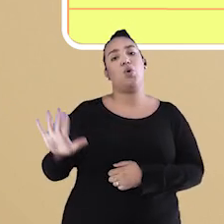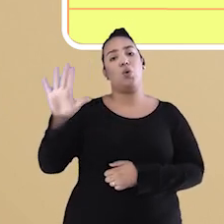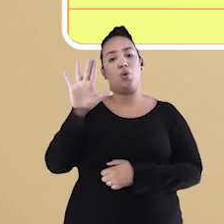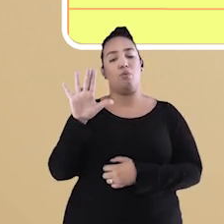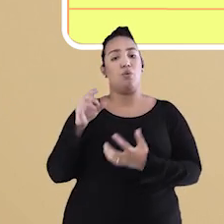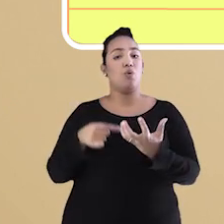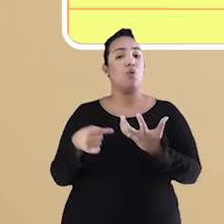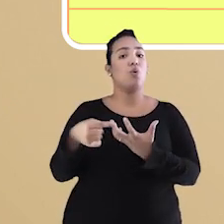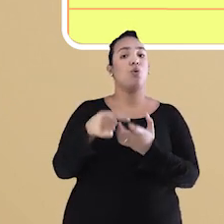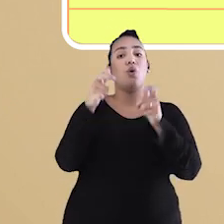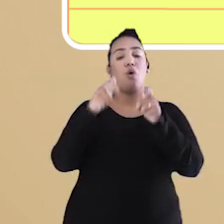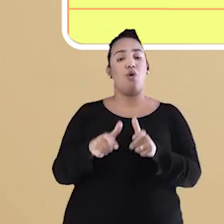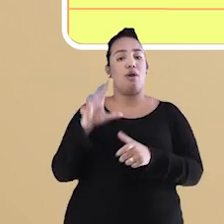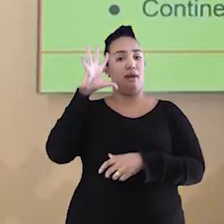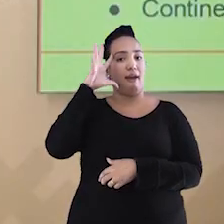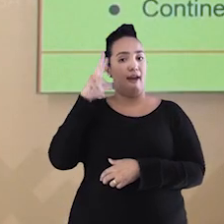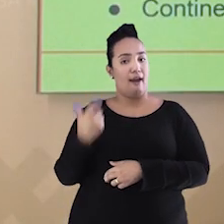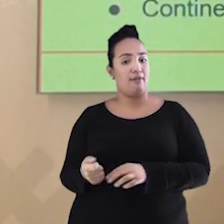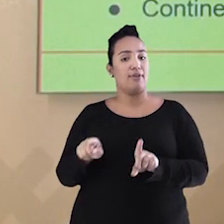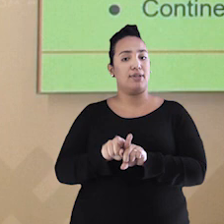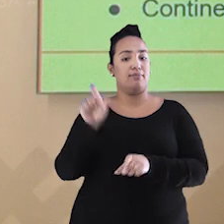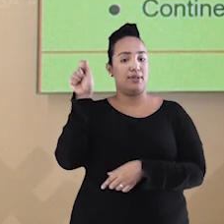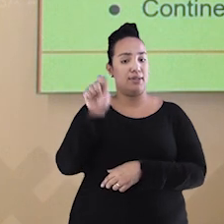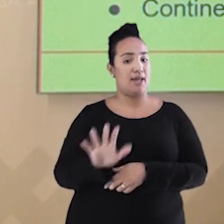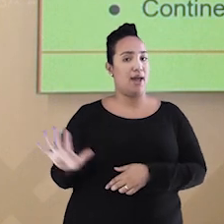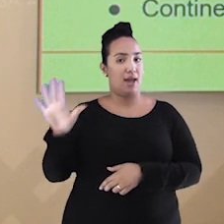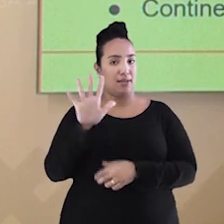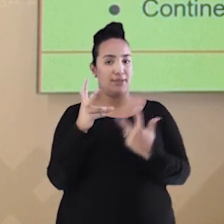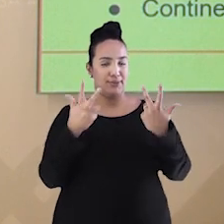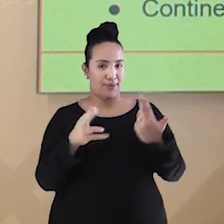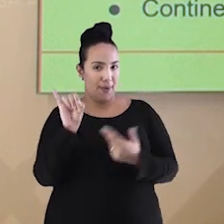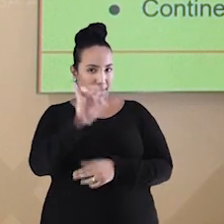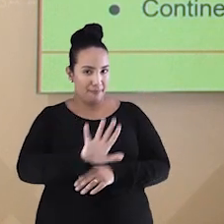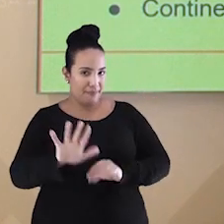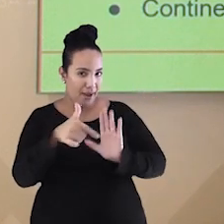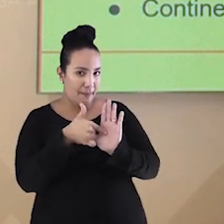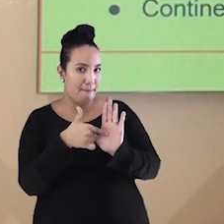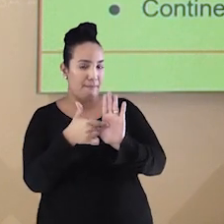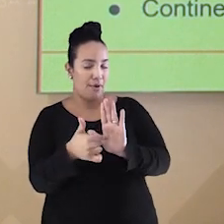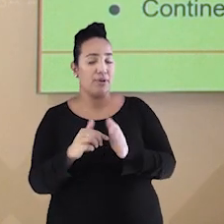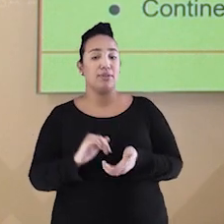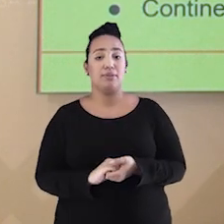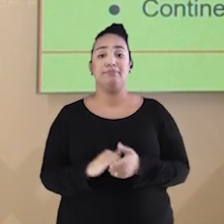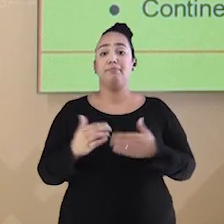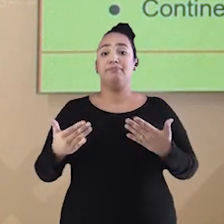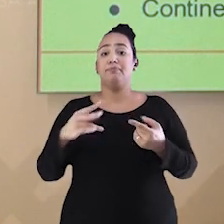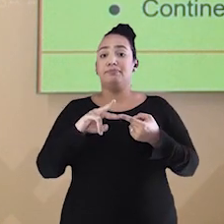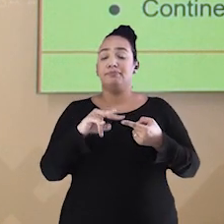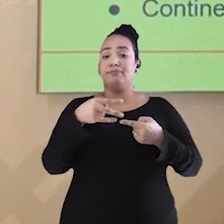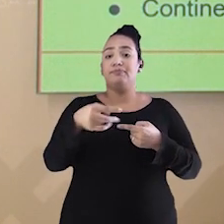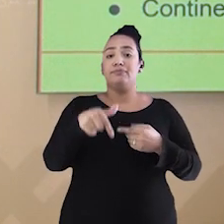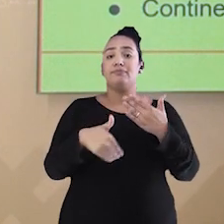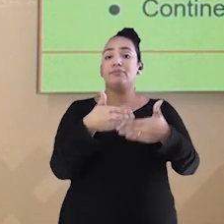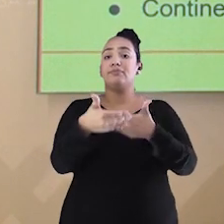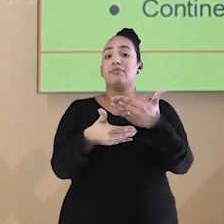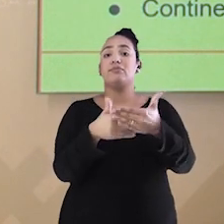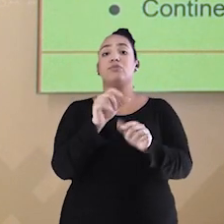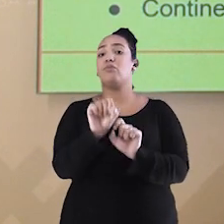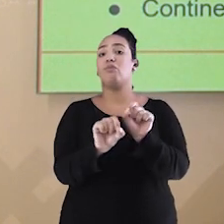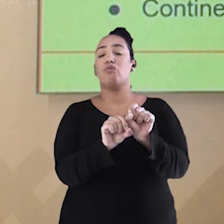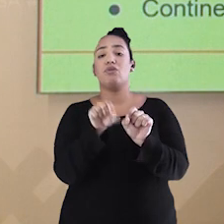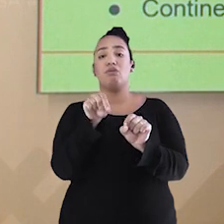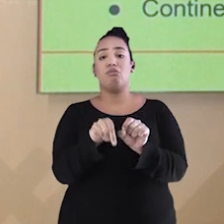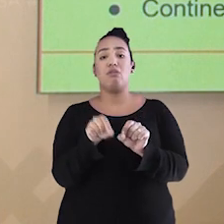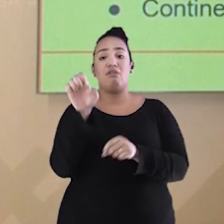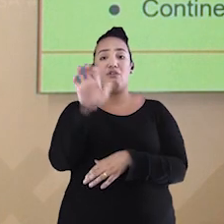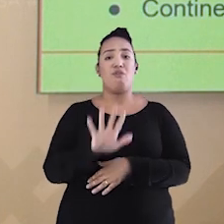no continente africano e asiático, como mostra a imagem aqui. Uma das consequências desse processo foi a